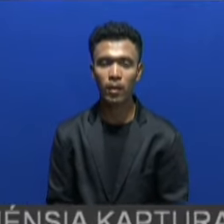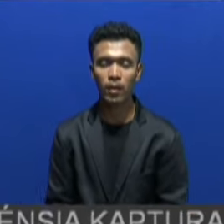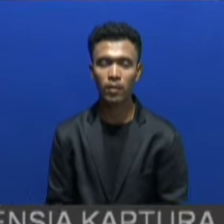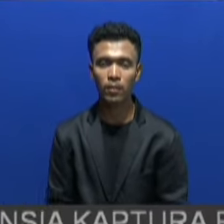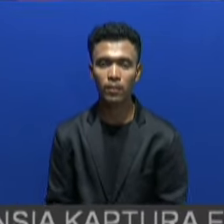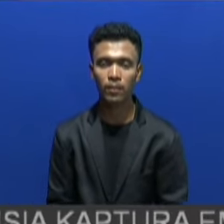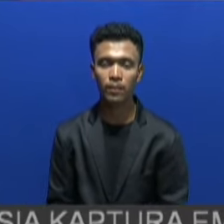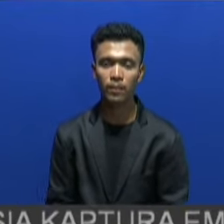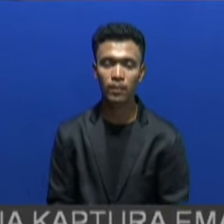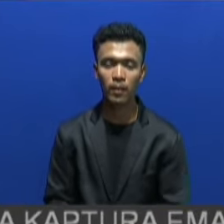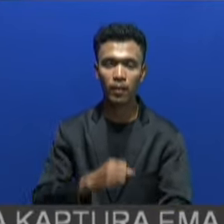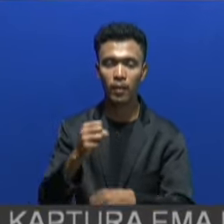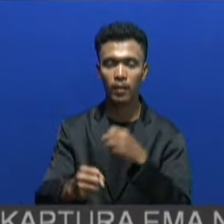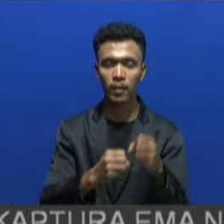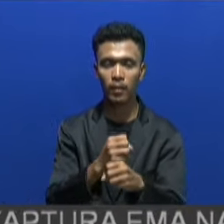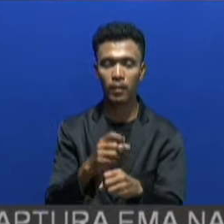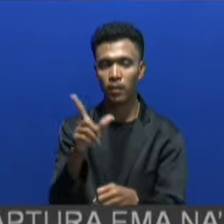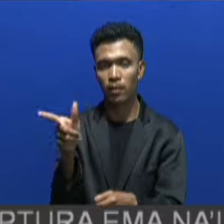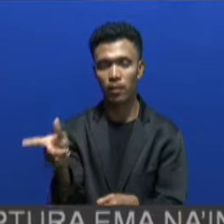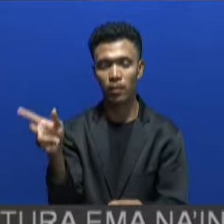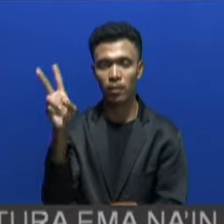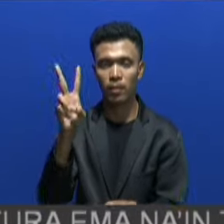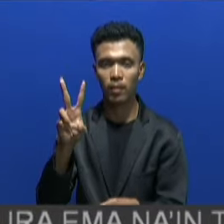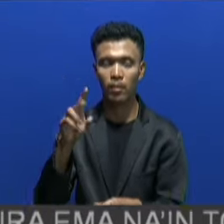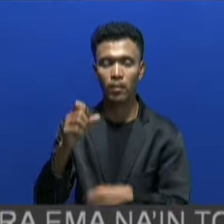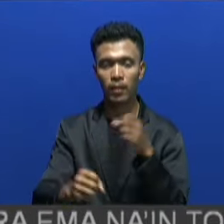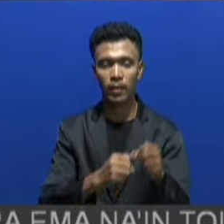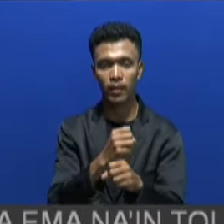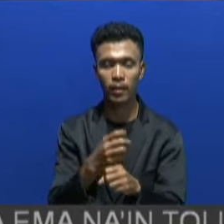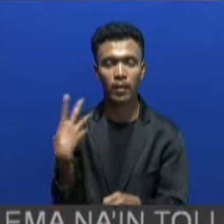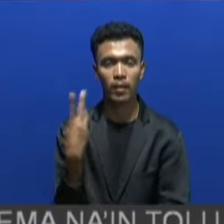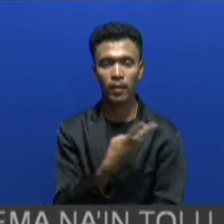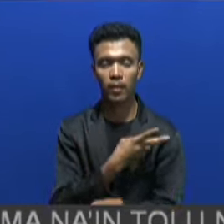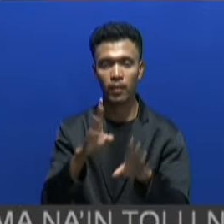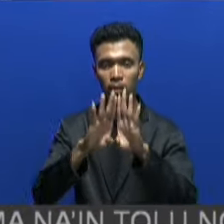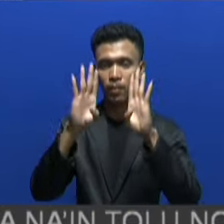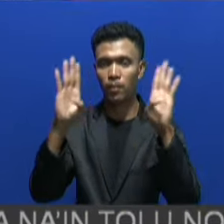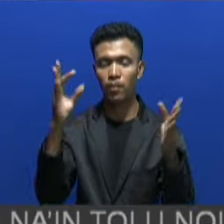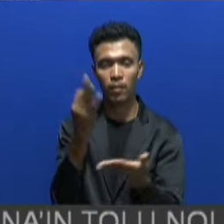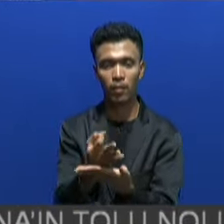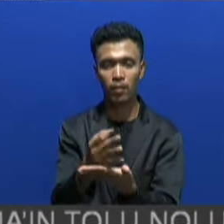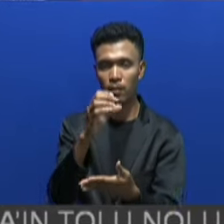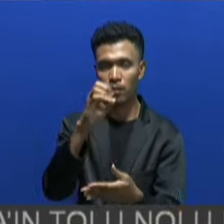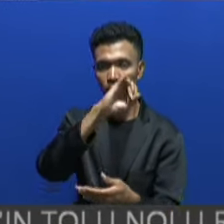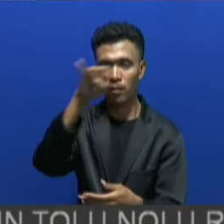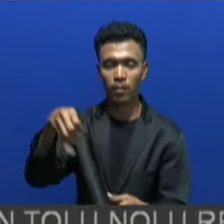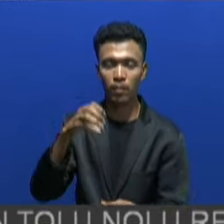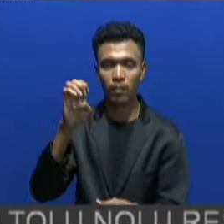orçamento. O Conan tinha um rolo recém-rolo. Cada tinha que dar aprova o orçamento geral do Estado,